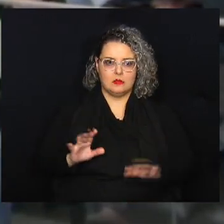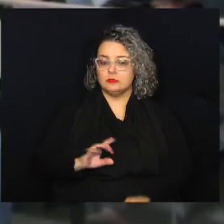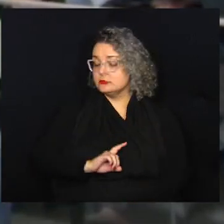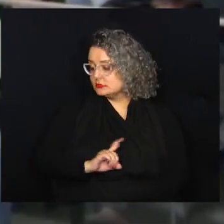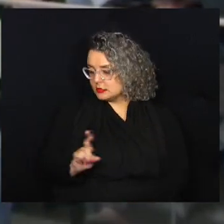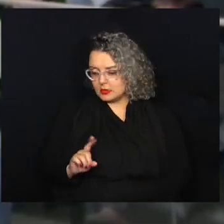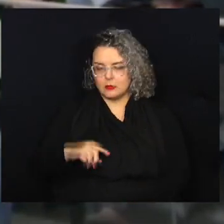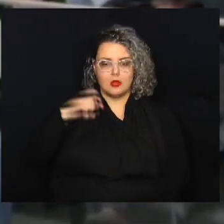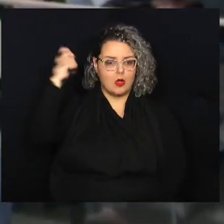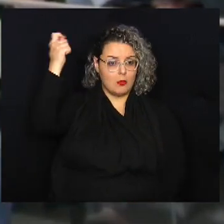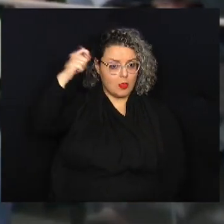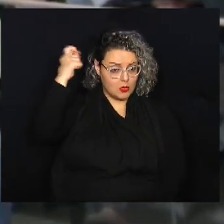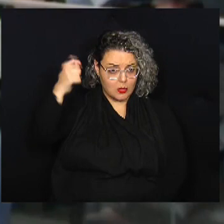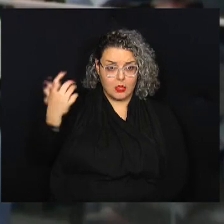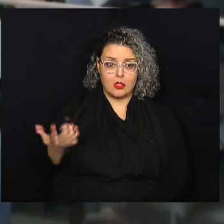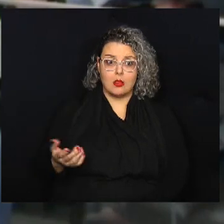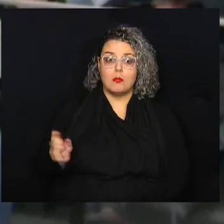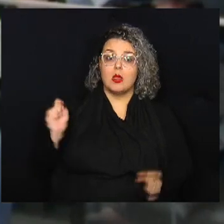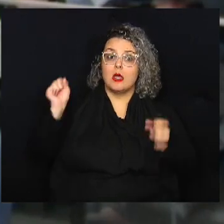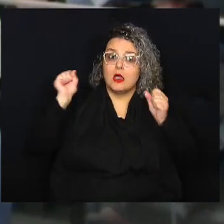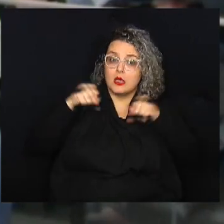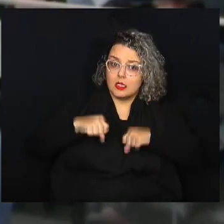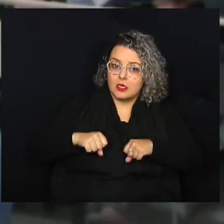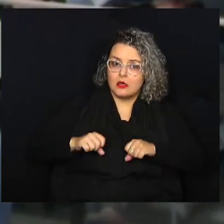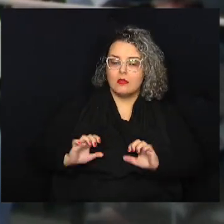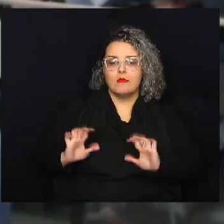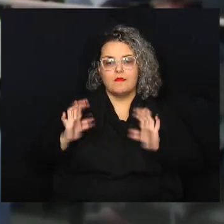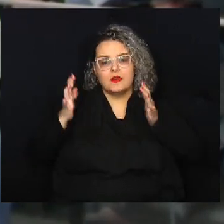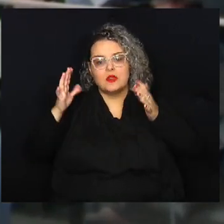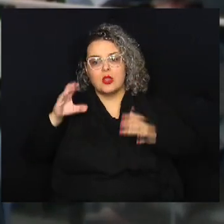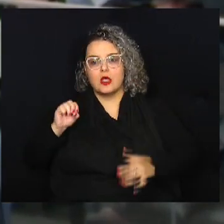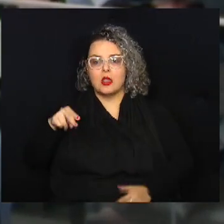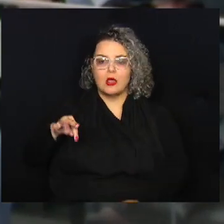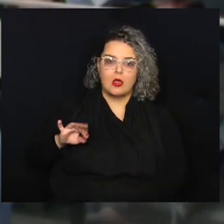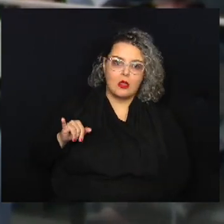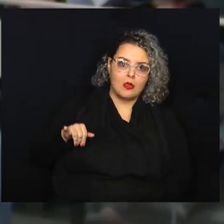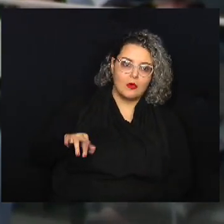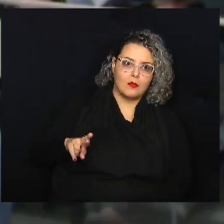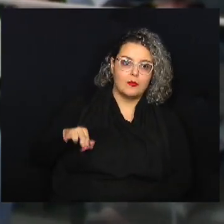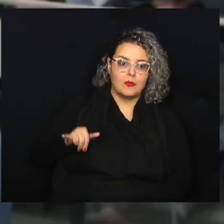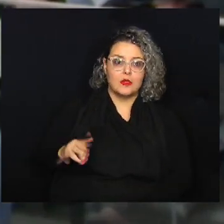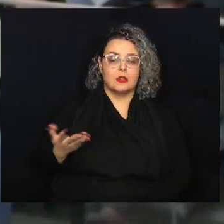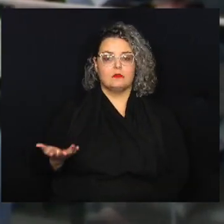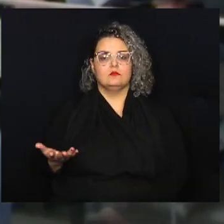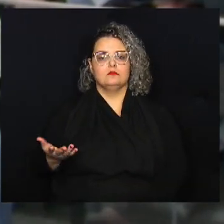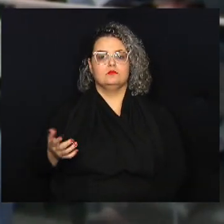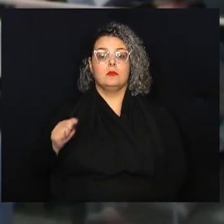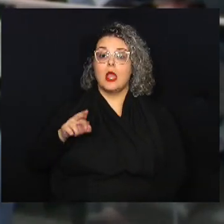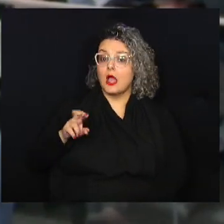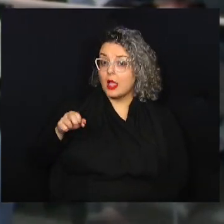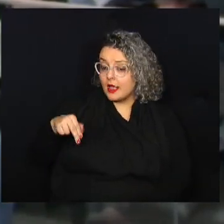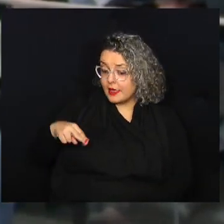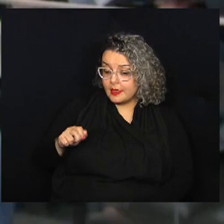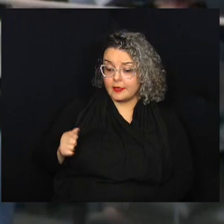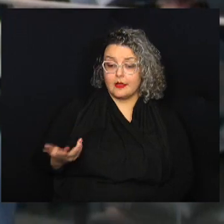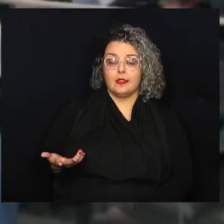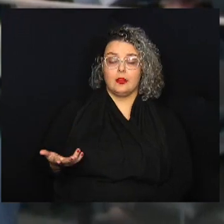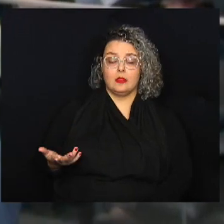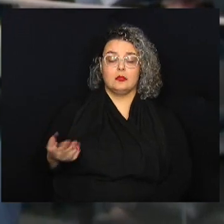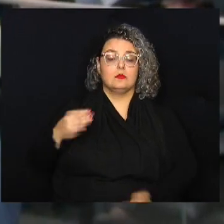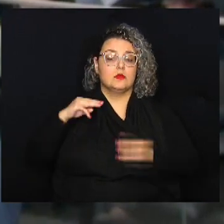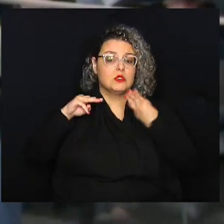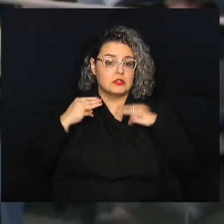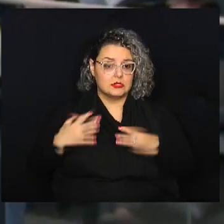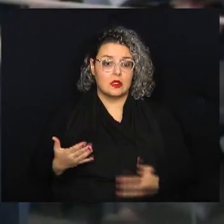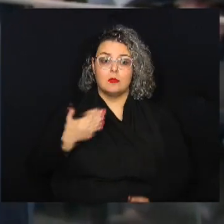mas sim um festival country, uma arena musical. Através dessa indicação, a gente está solicitando ao